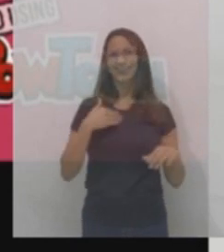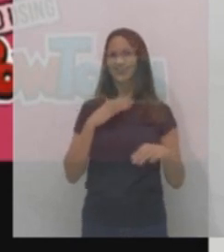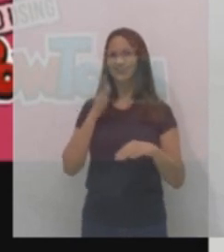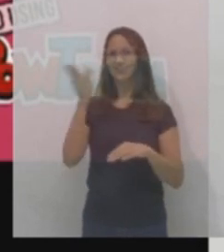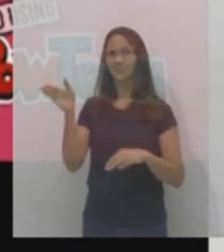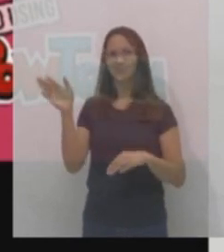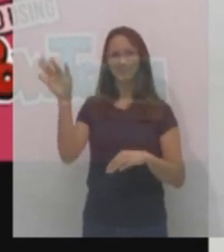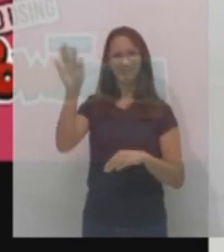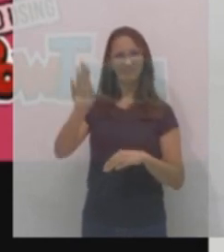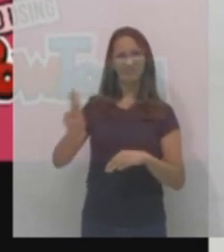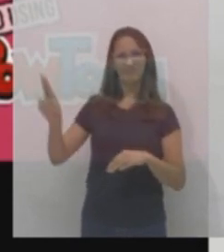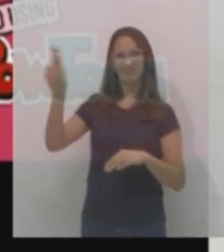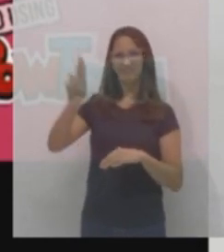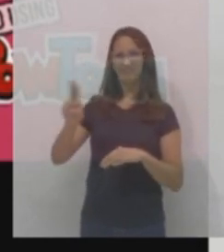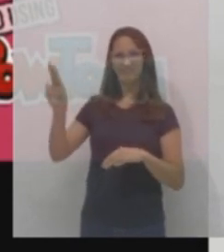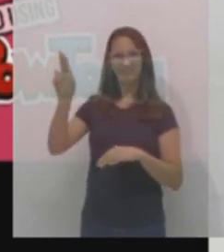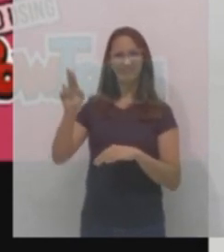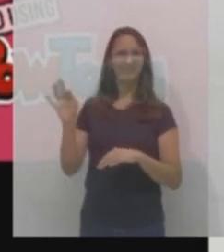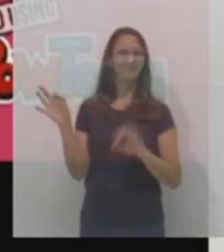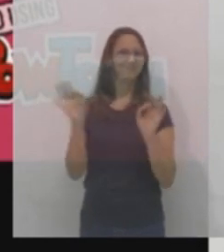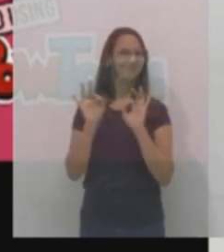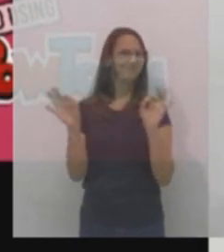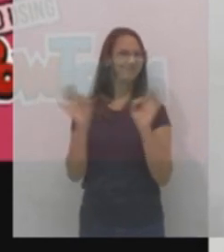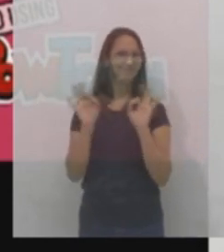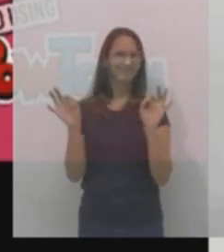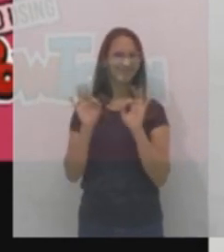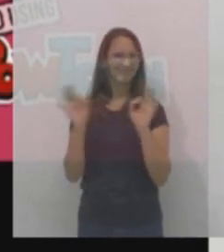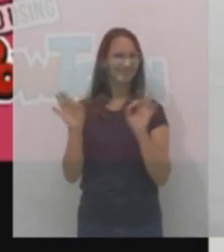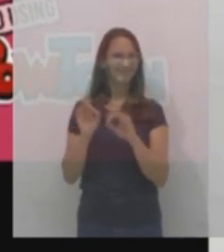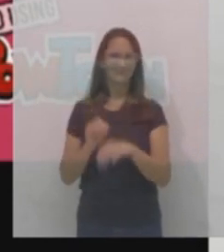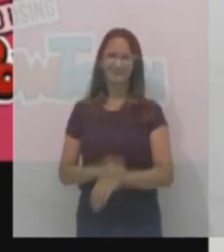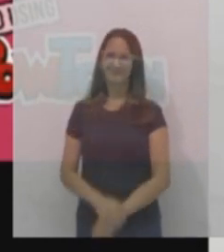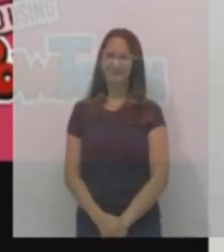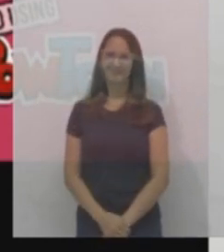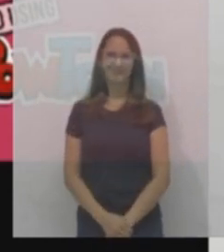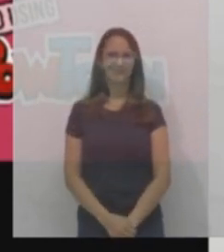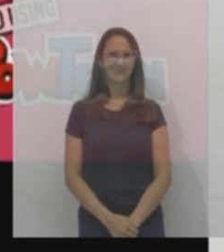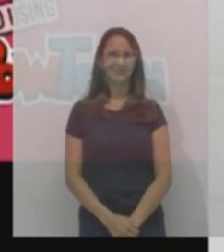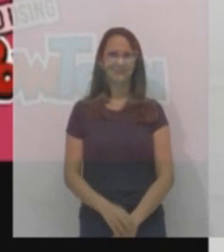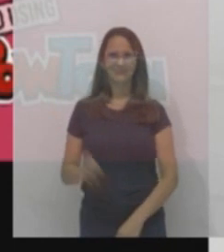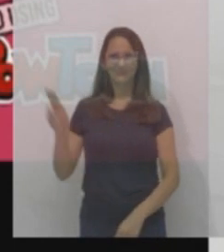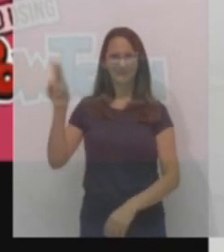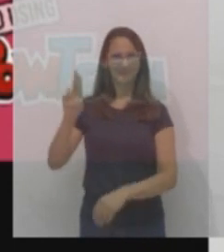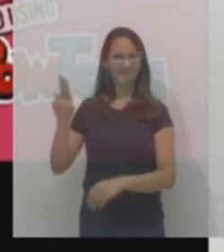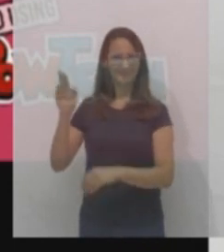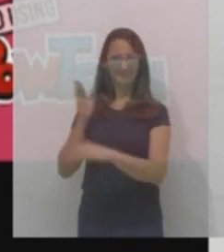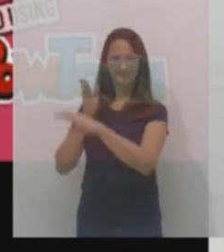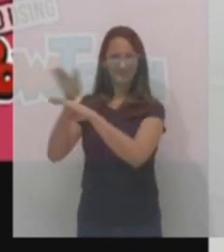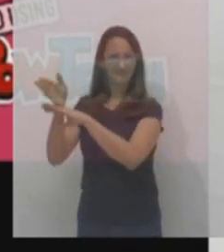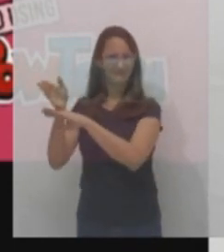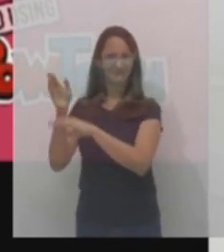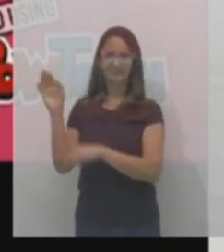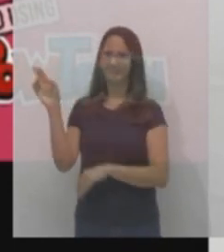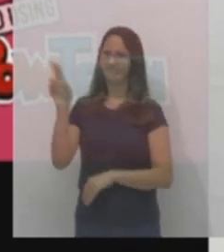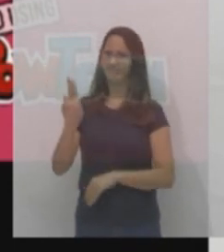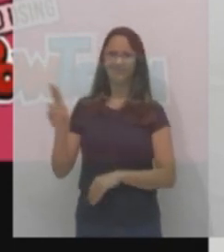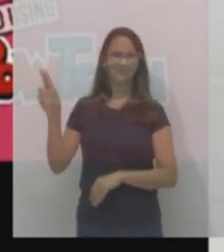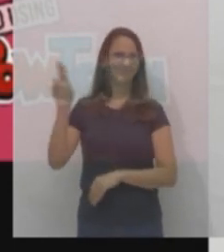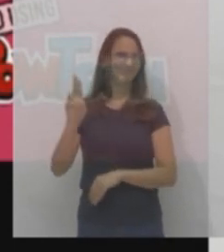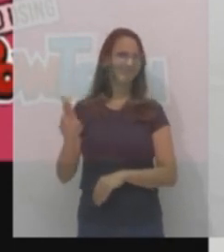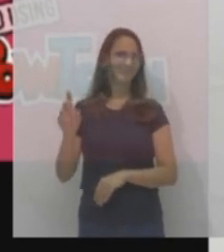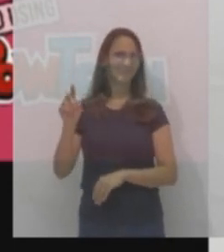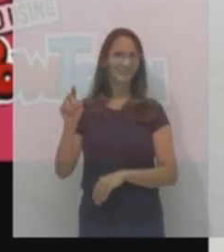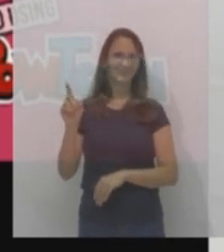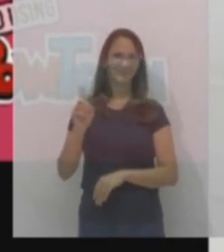tenho a forma negativa do will, também já foi explicado isso na aula sobre o futuro simples com o will, né? Então, o will, na